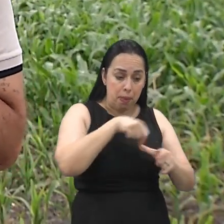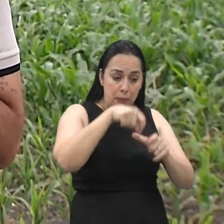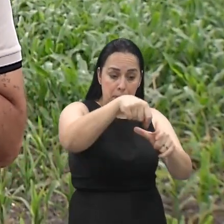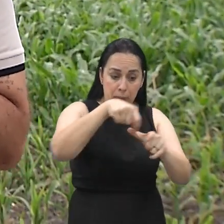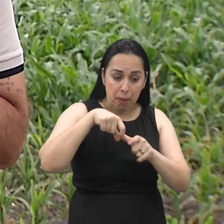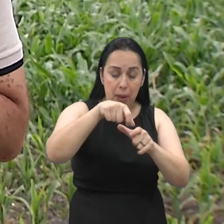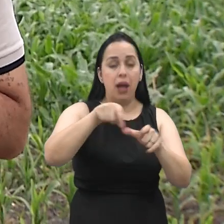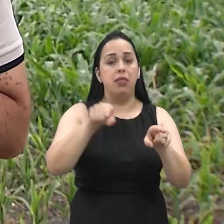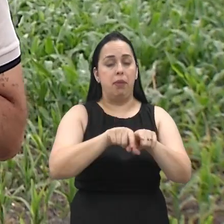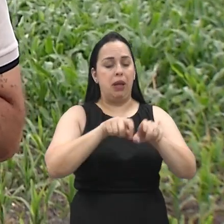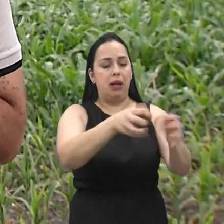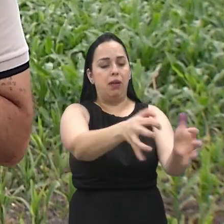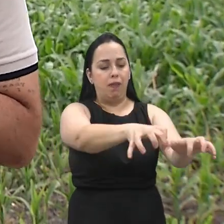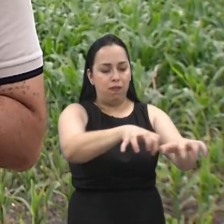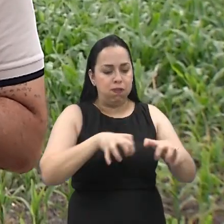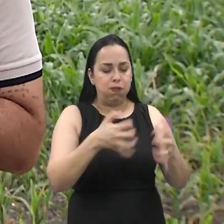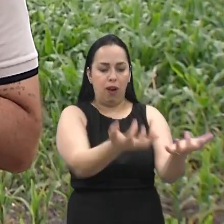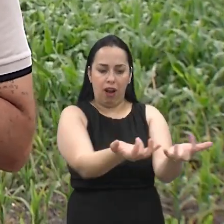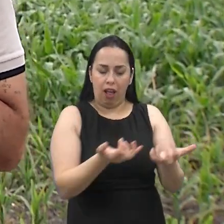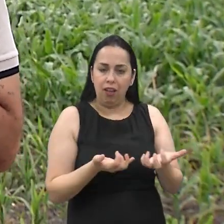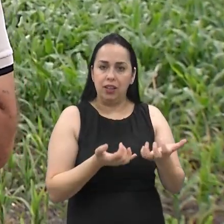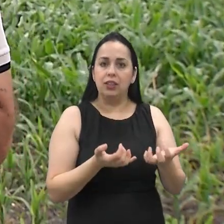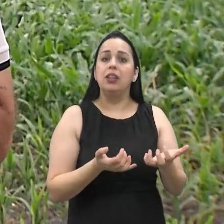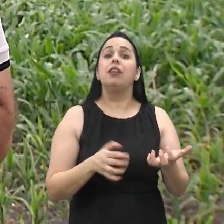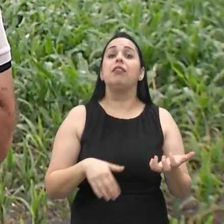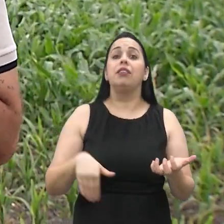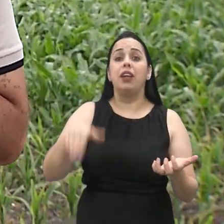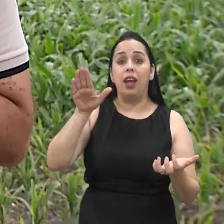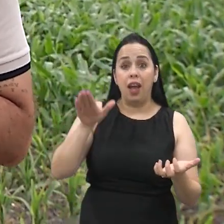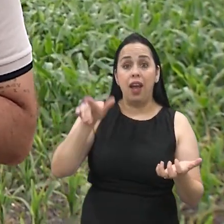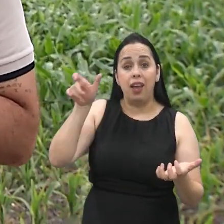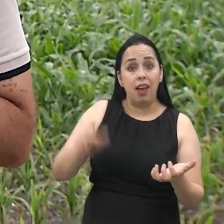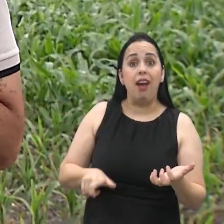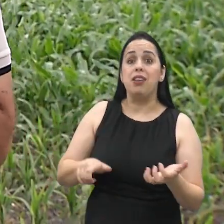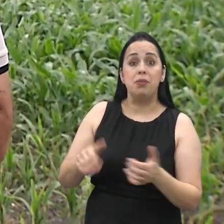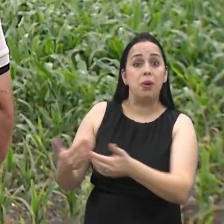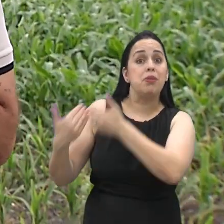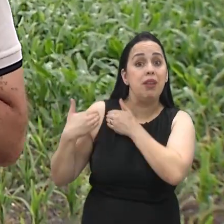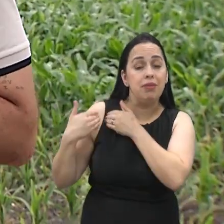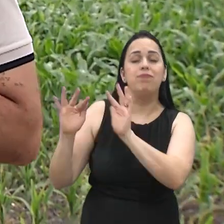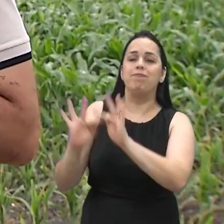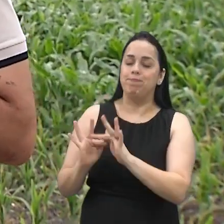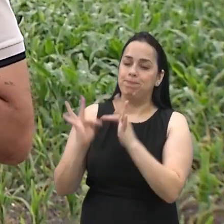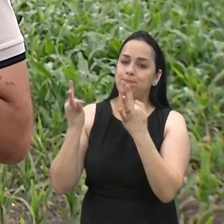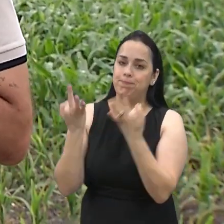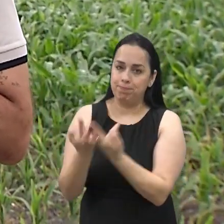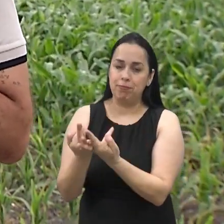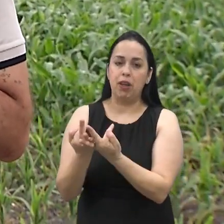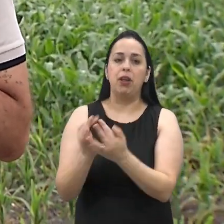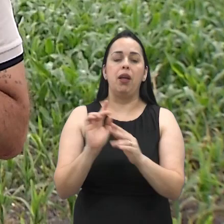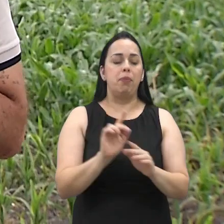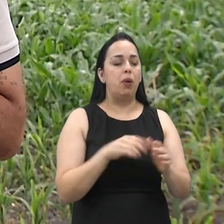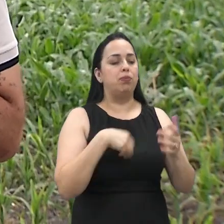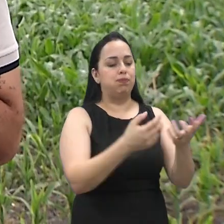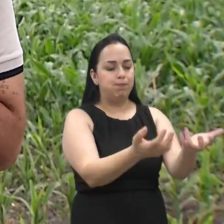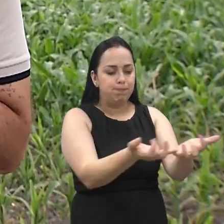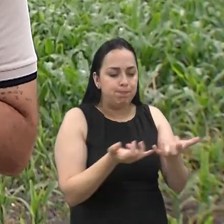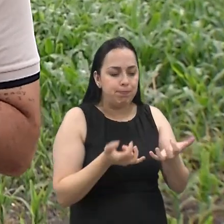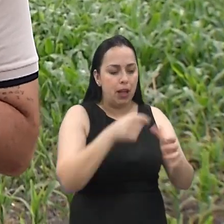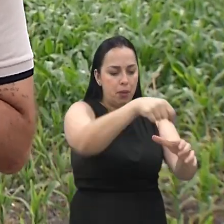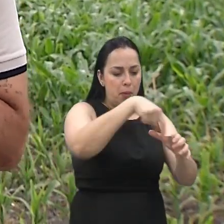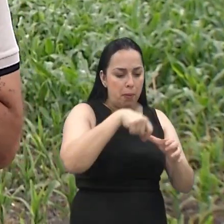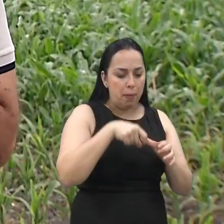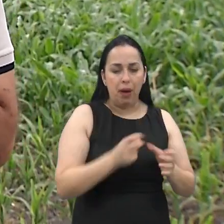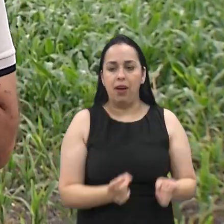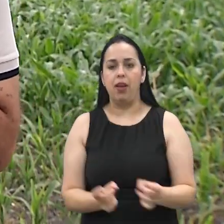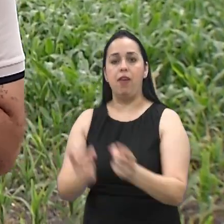quanto a manutenção da propriedade ficam predominantemente a cargo da família. É daqui que saem os alimentos que chegam